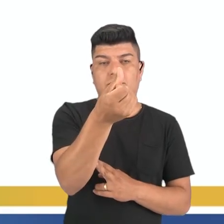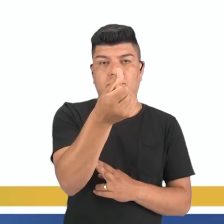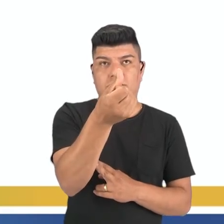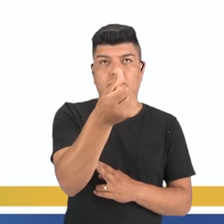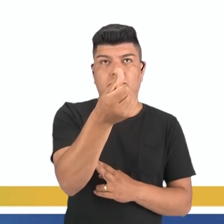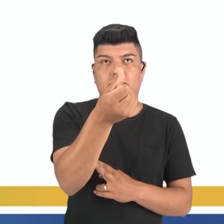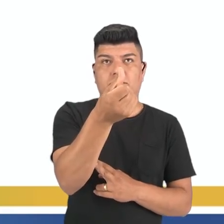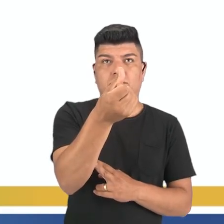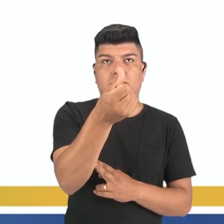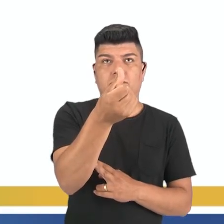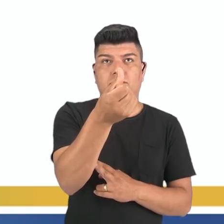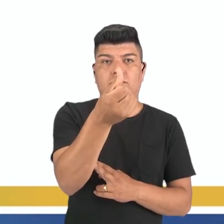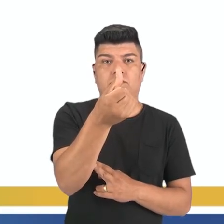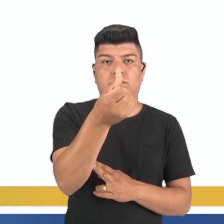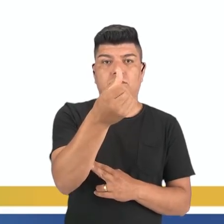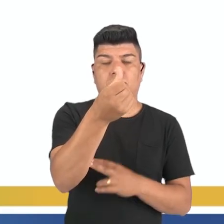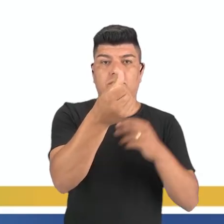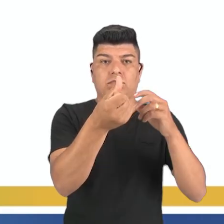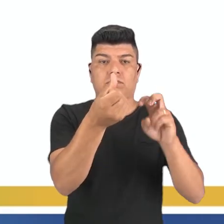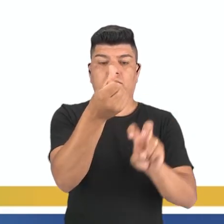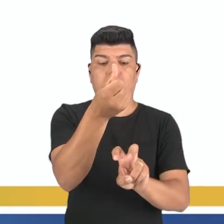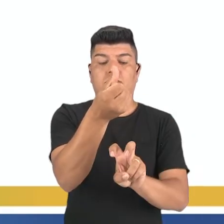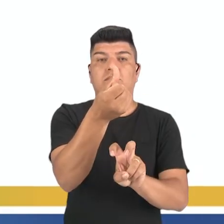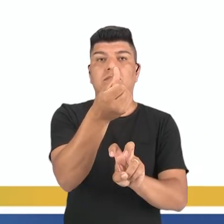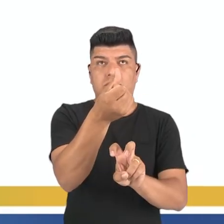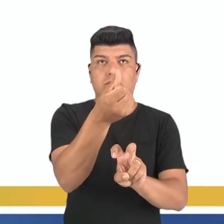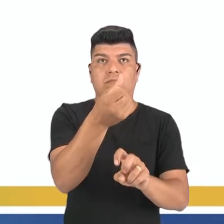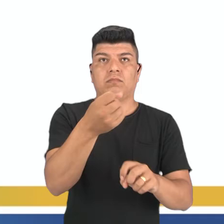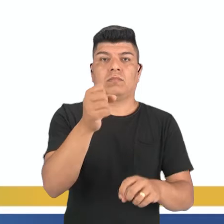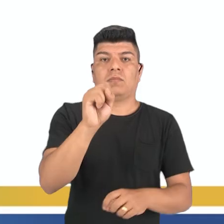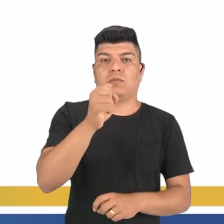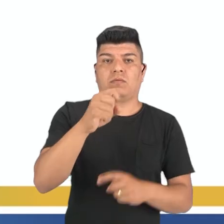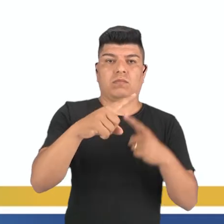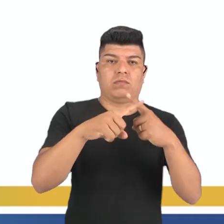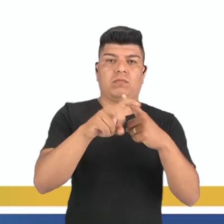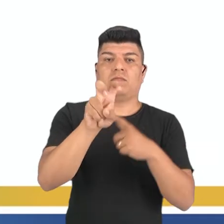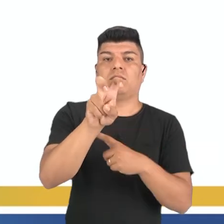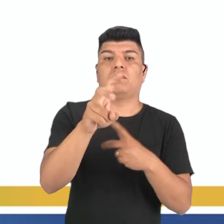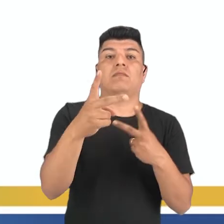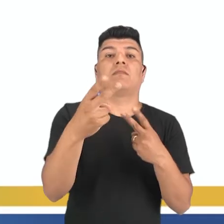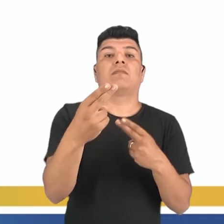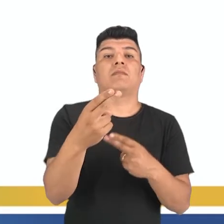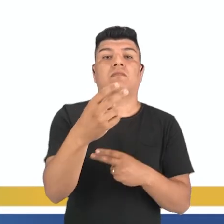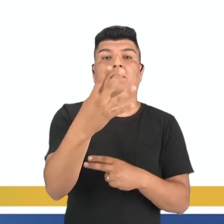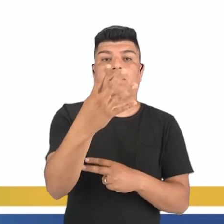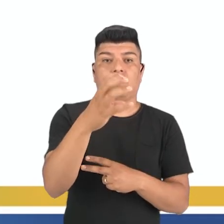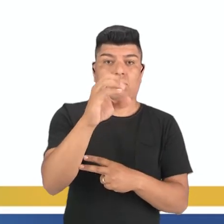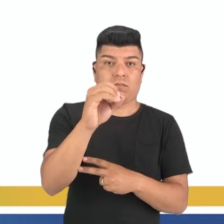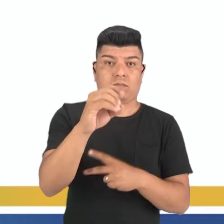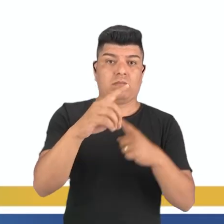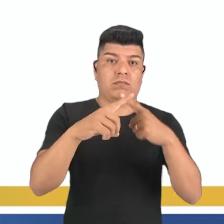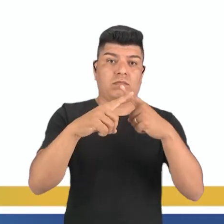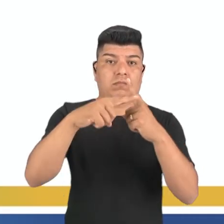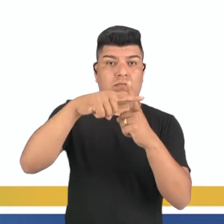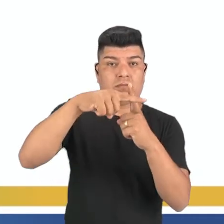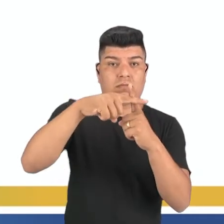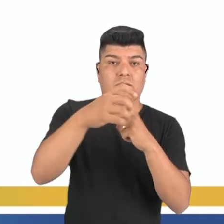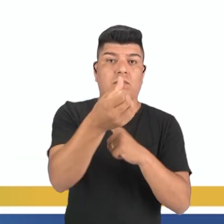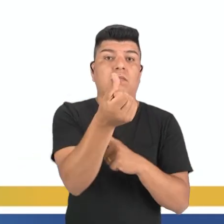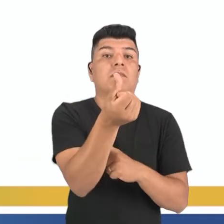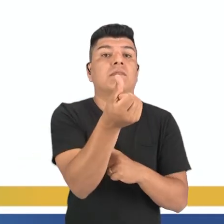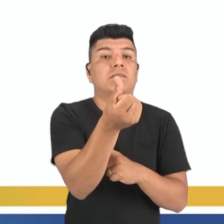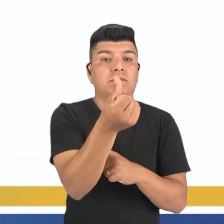6 em cima do 5. E vamos multiplicar. 8 vezes 5 vai dar 40. 40 mais